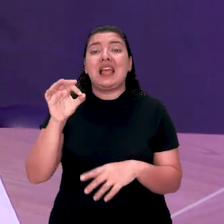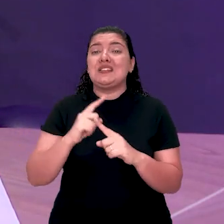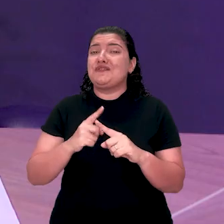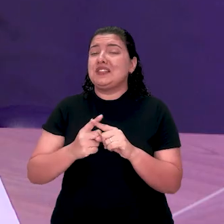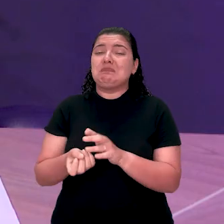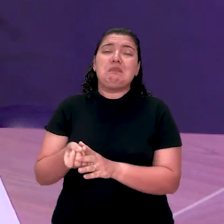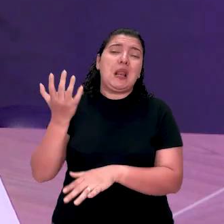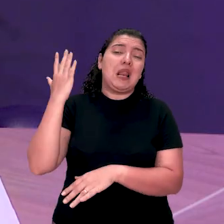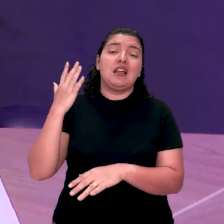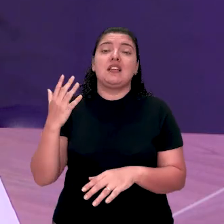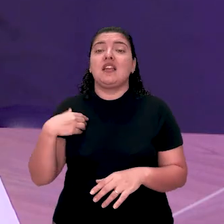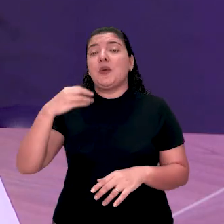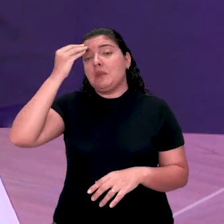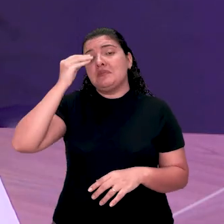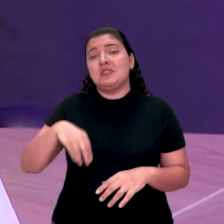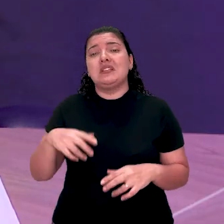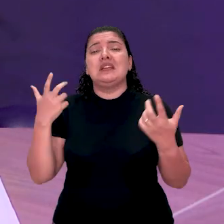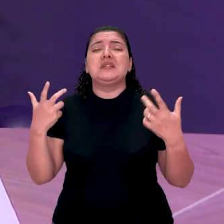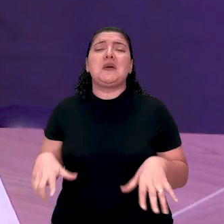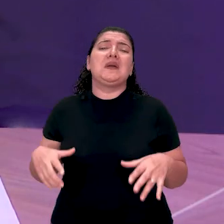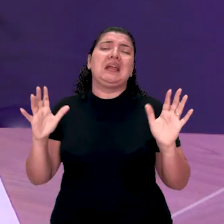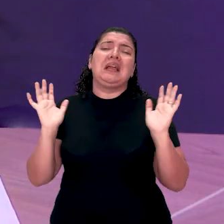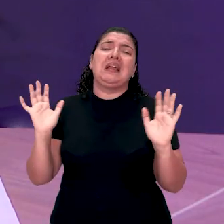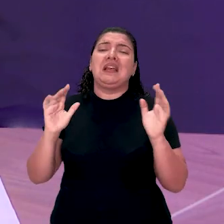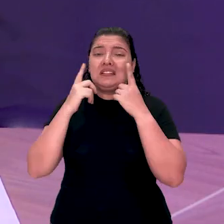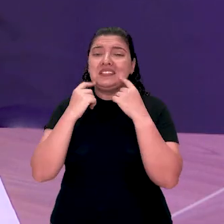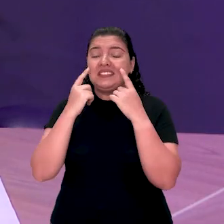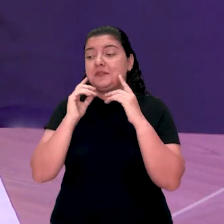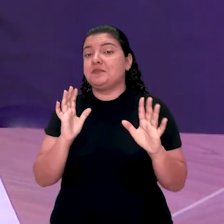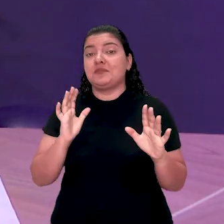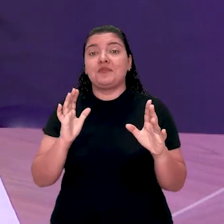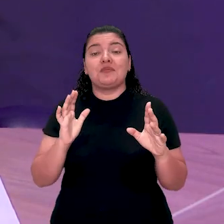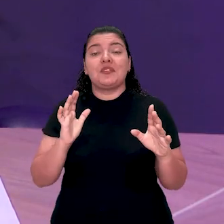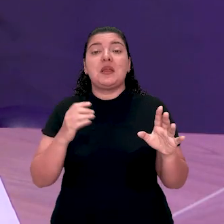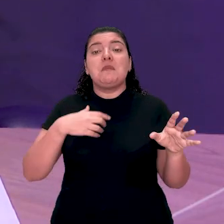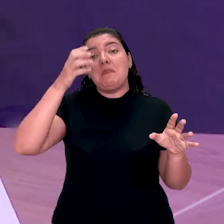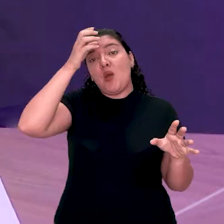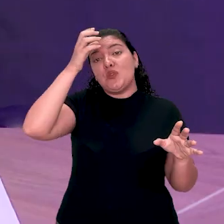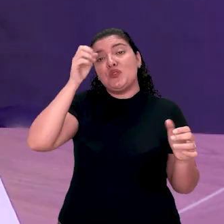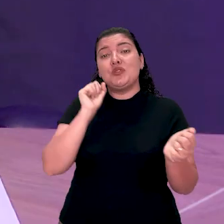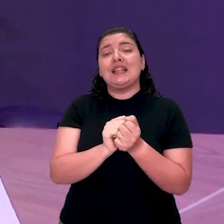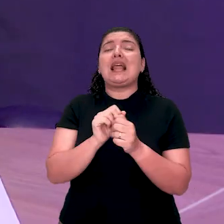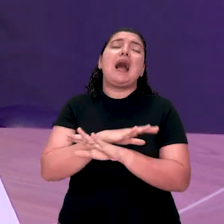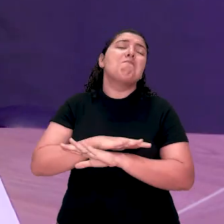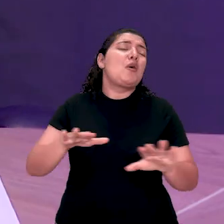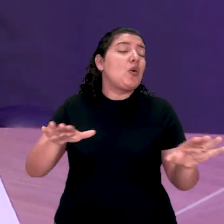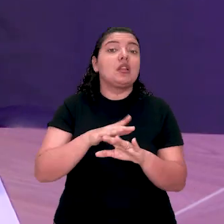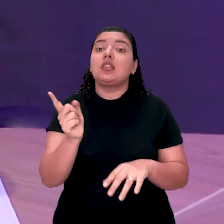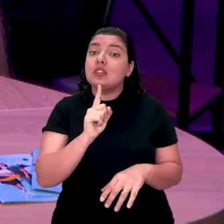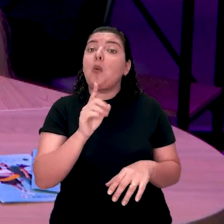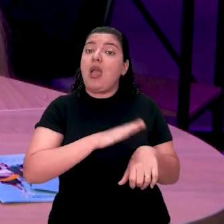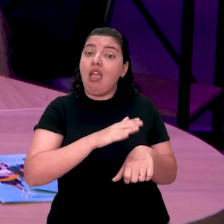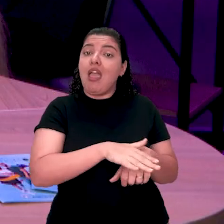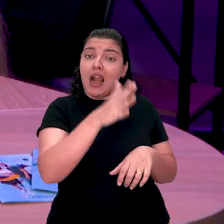sei lá quantas vezes. Eu morri de preguiça, eu dizia, quero mais não. E aí, eu chorava do lado e meu tio do outro. Tá bom, tá bom. Ela, não, porque